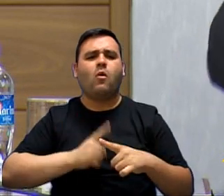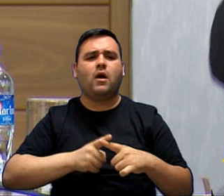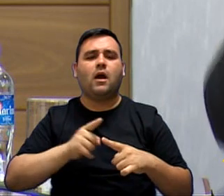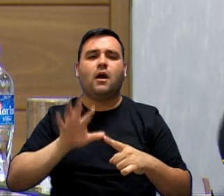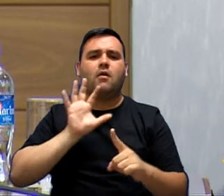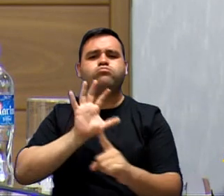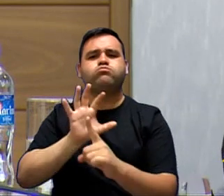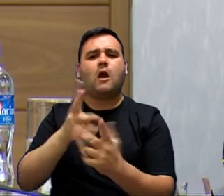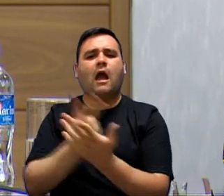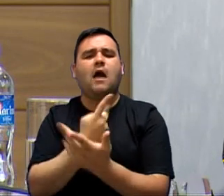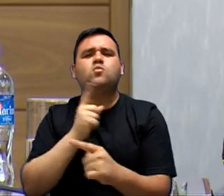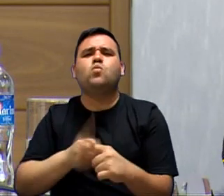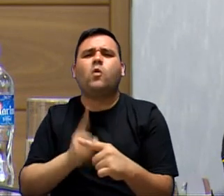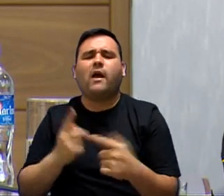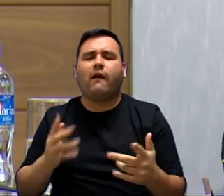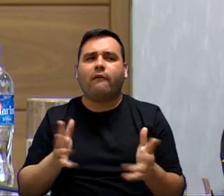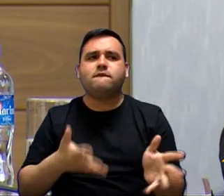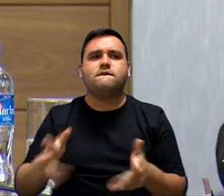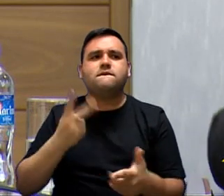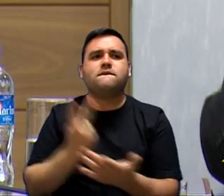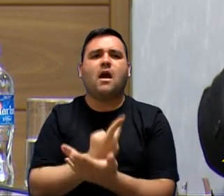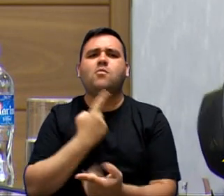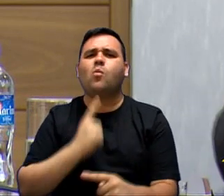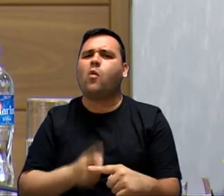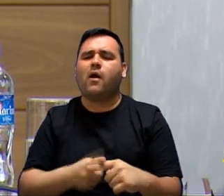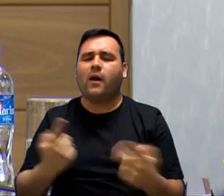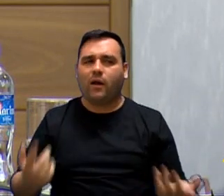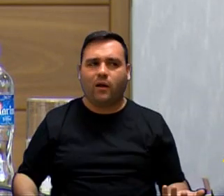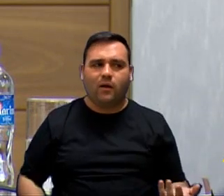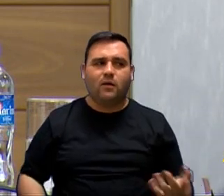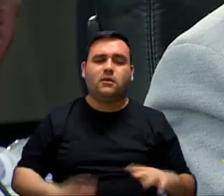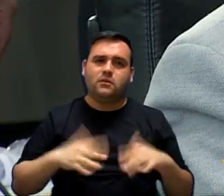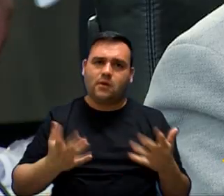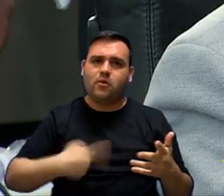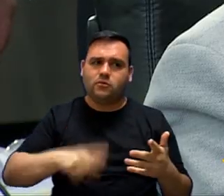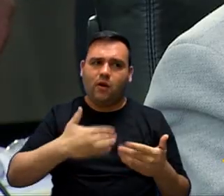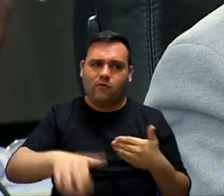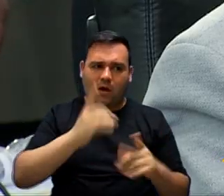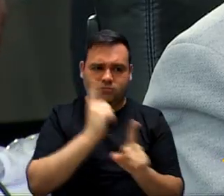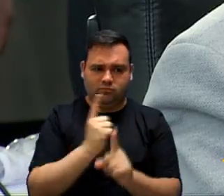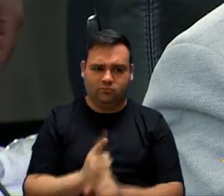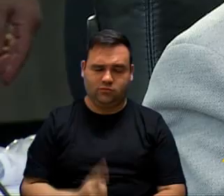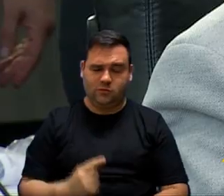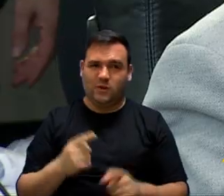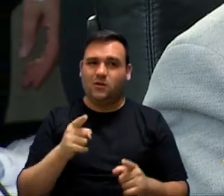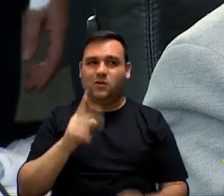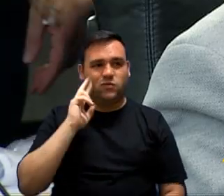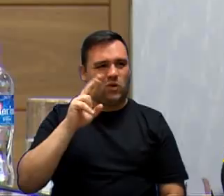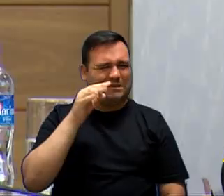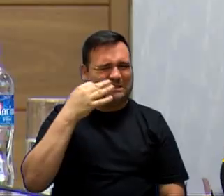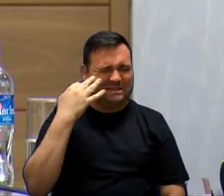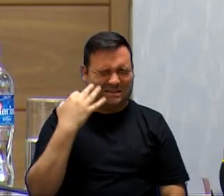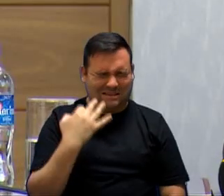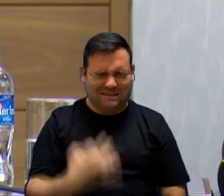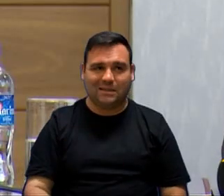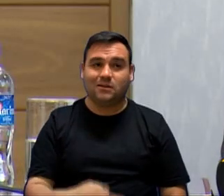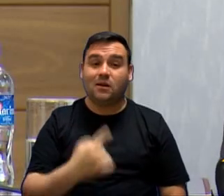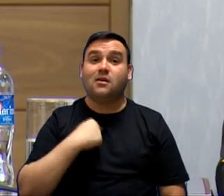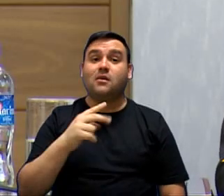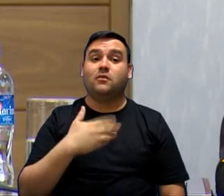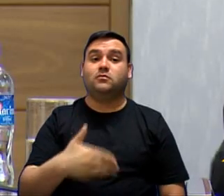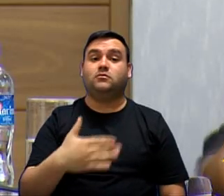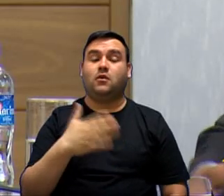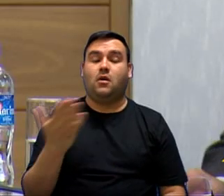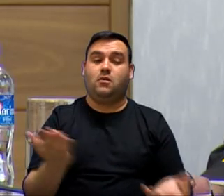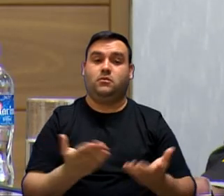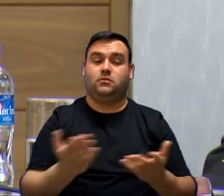foi induzida a erro. Né? Induzida a erro. Então, nós iremos identificar. O senhor não tem a menor dúvida. Eu só vou colocar